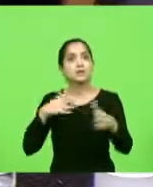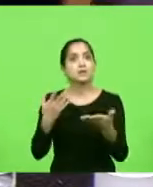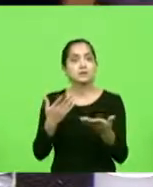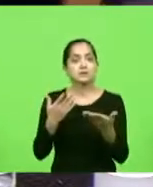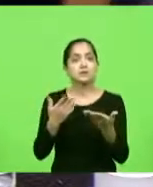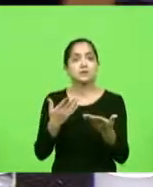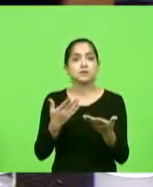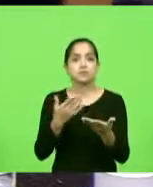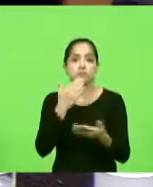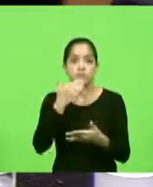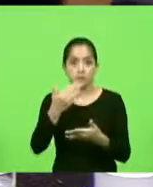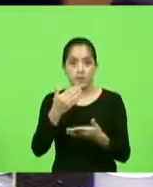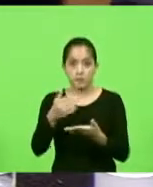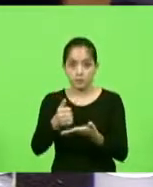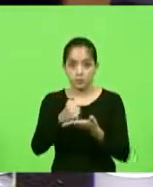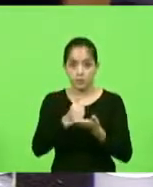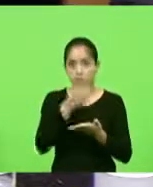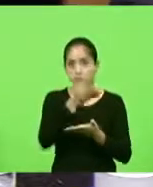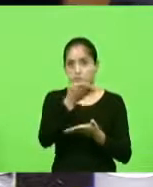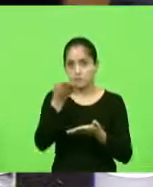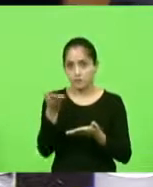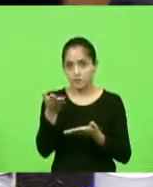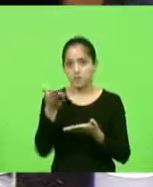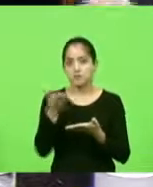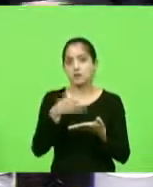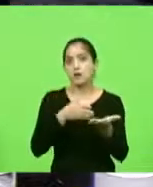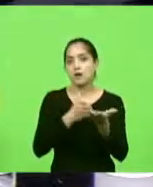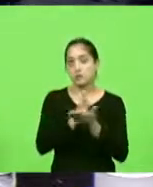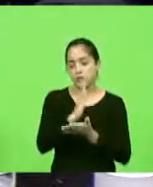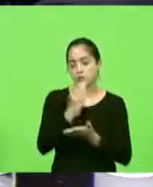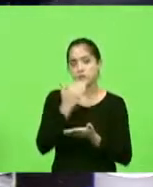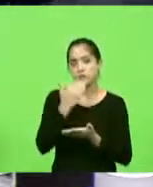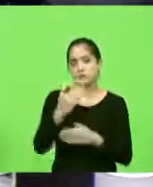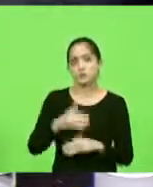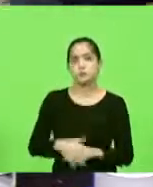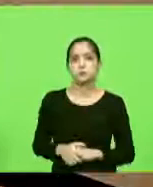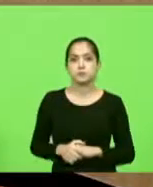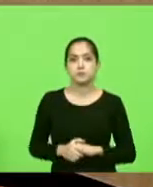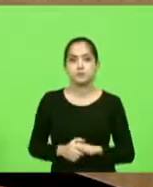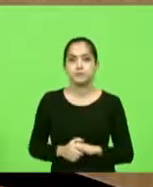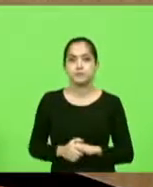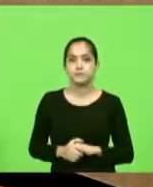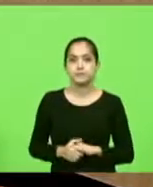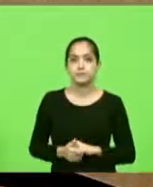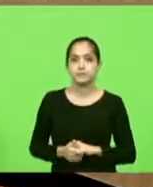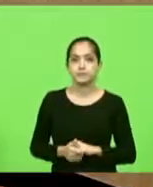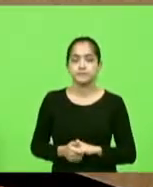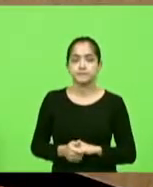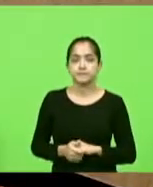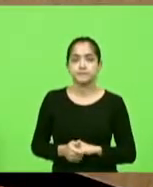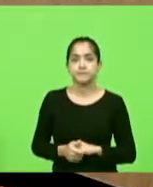peço a vênia dos nobres colegas para que a gente possa aprovar o pedido de informação. Obrigado.